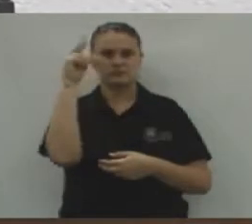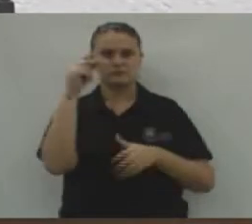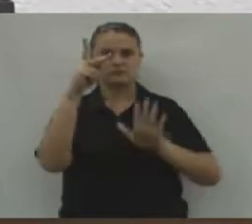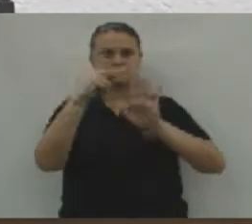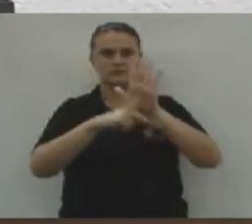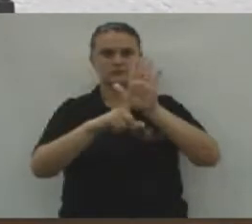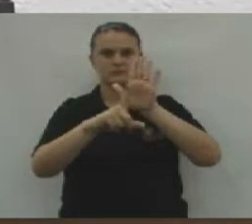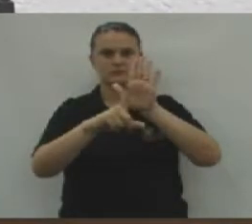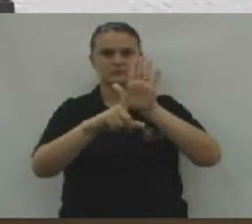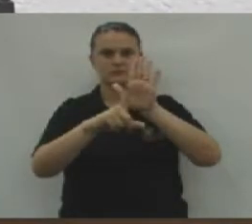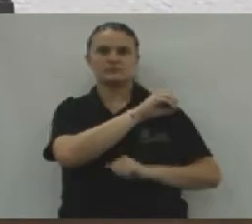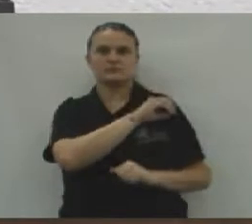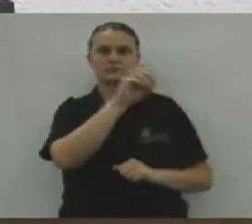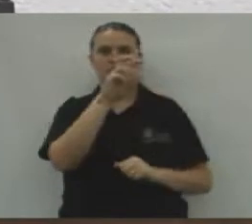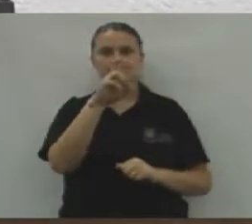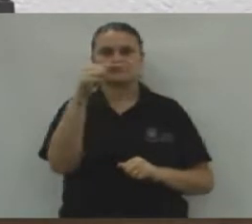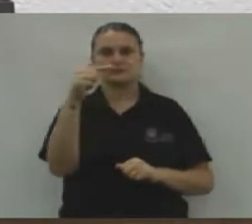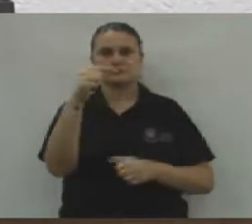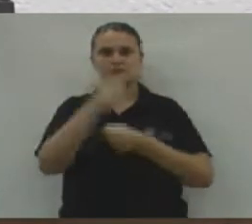ordinária número